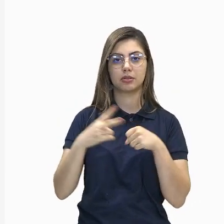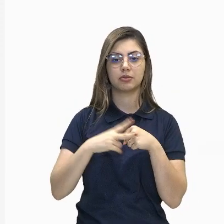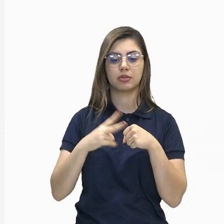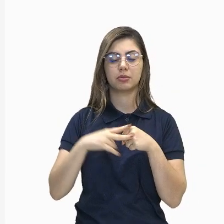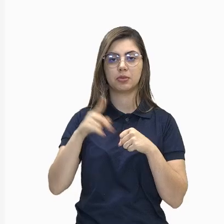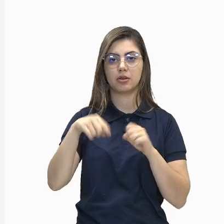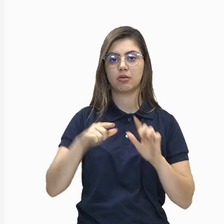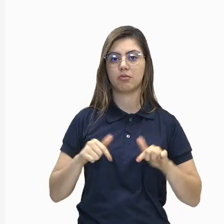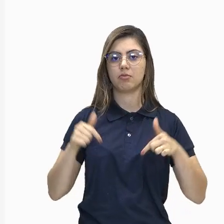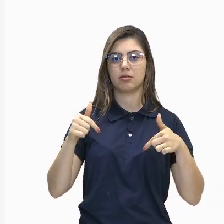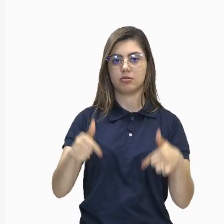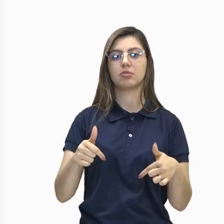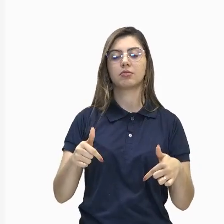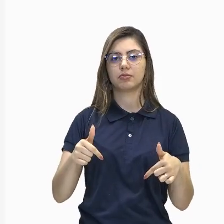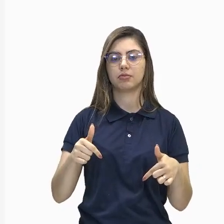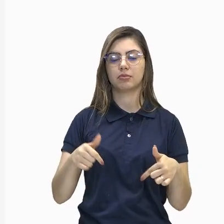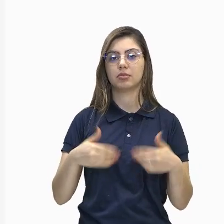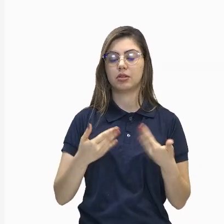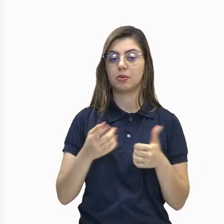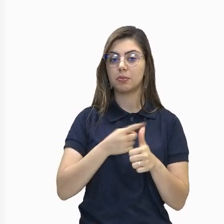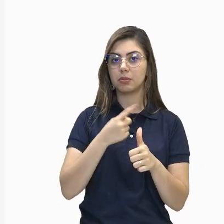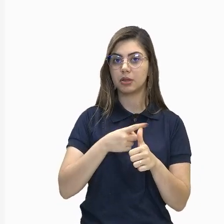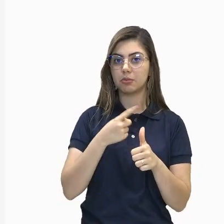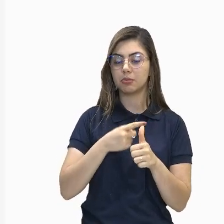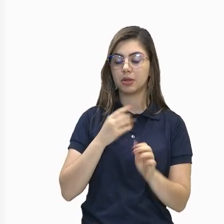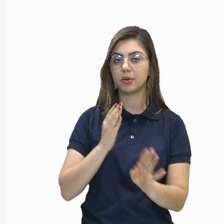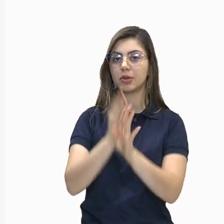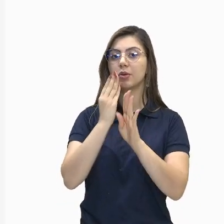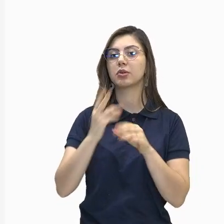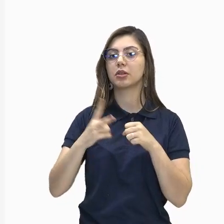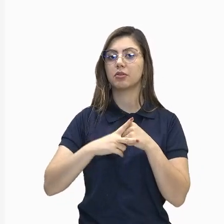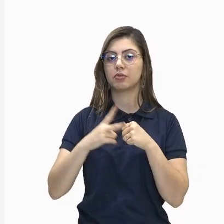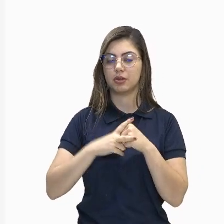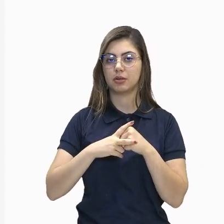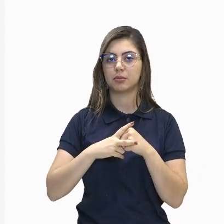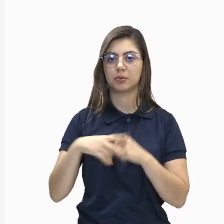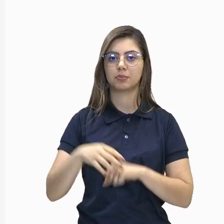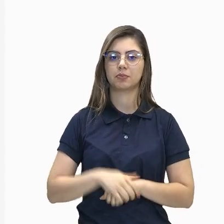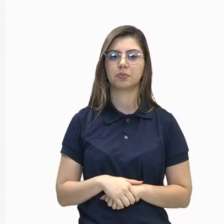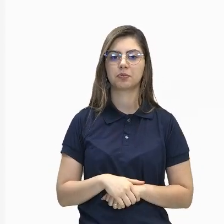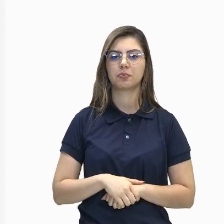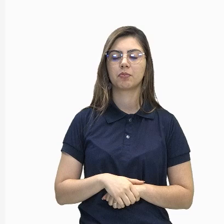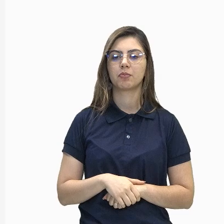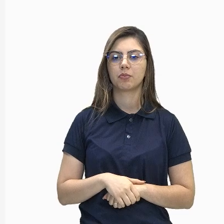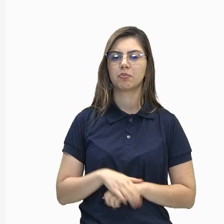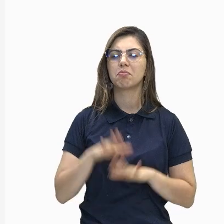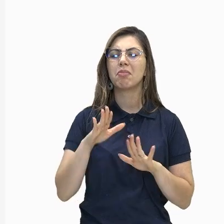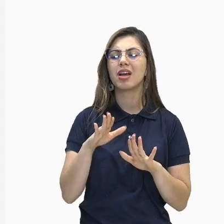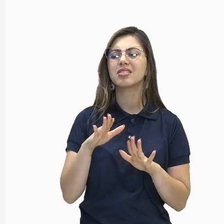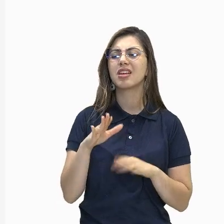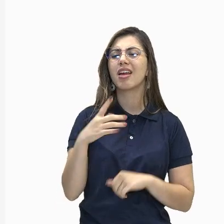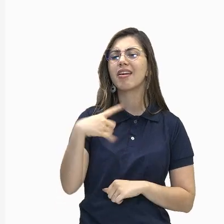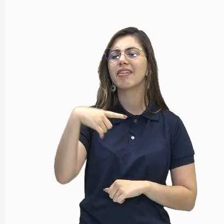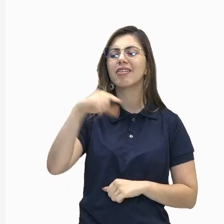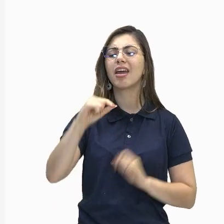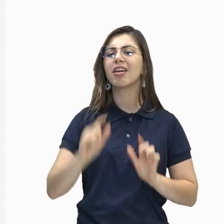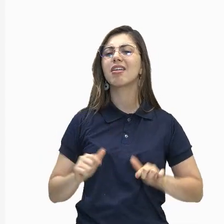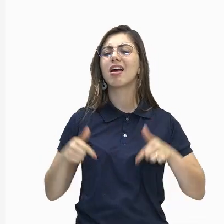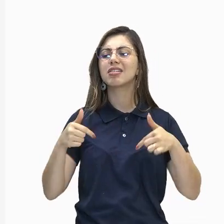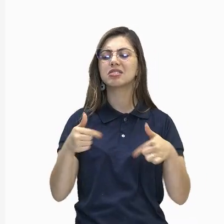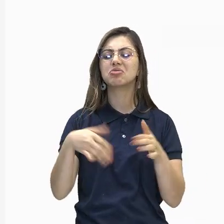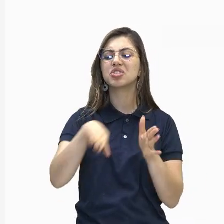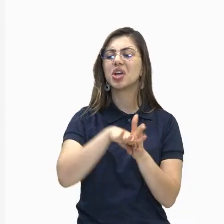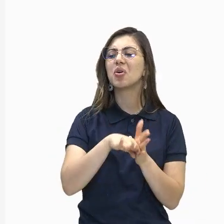para identificar o sujeito é identificar o verbo. Então, chegaram. Agora, quem realizou a ação desse